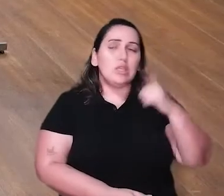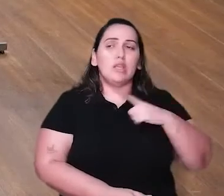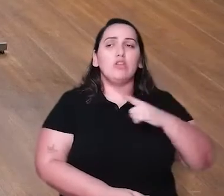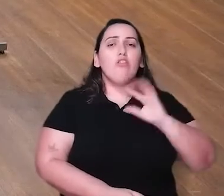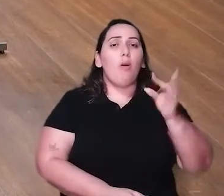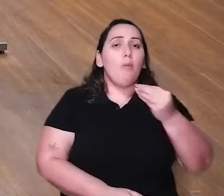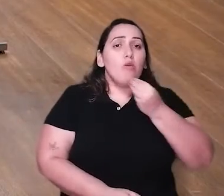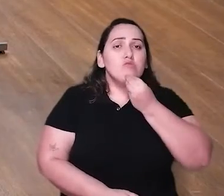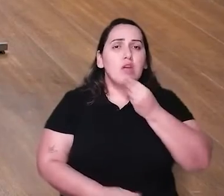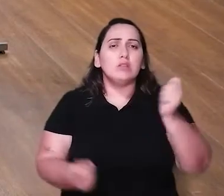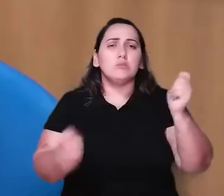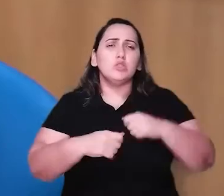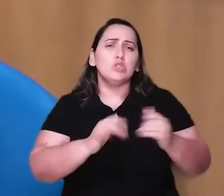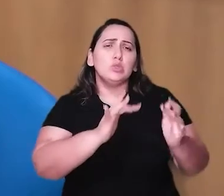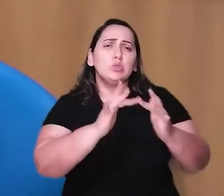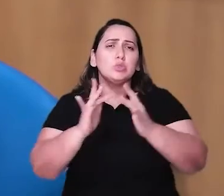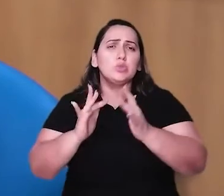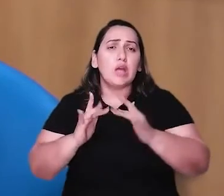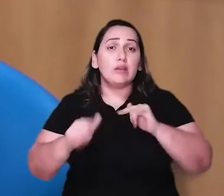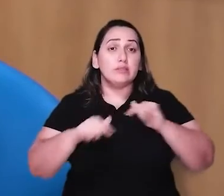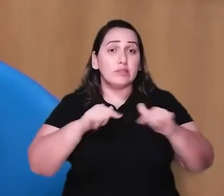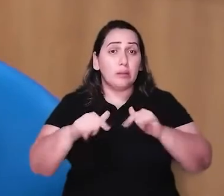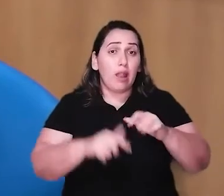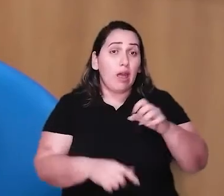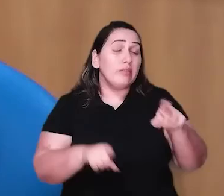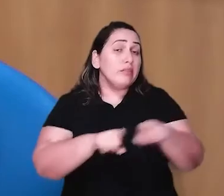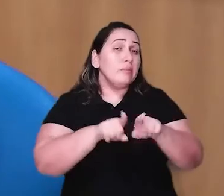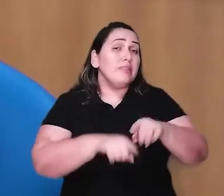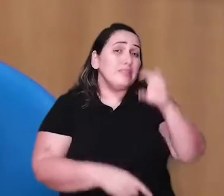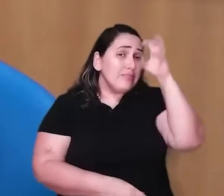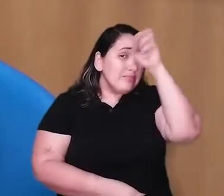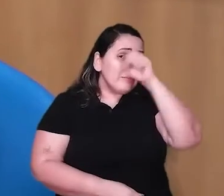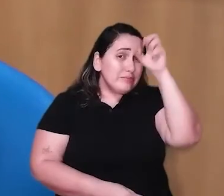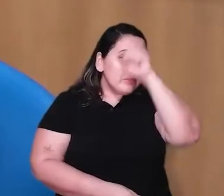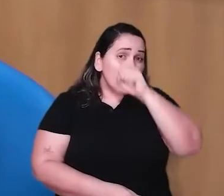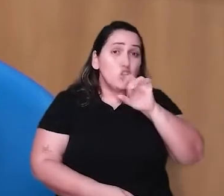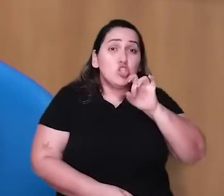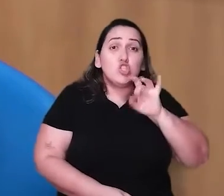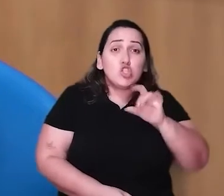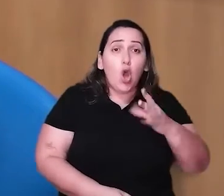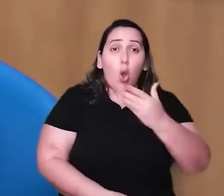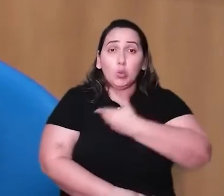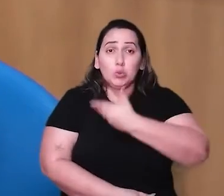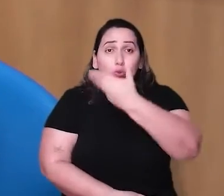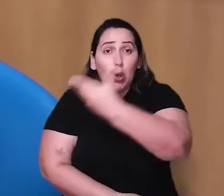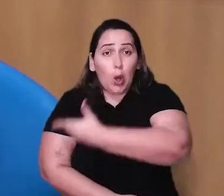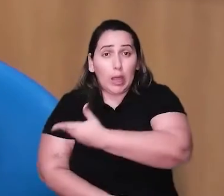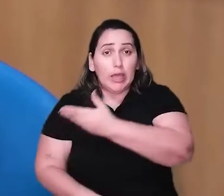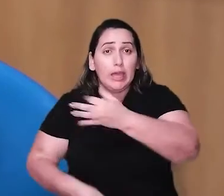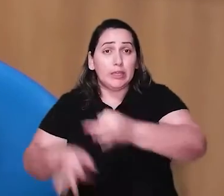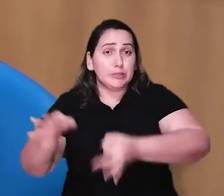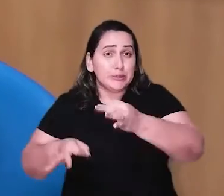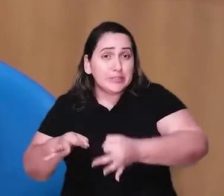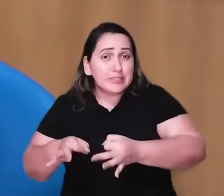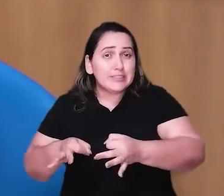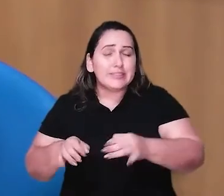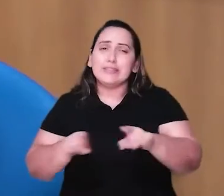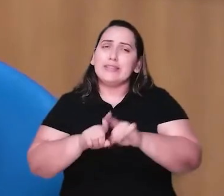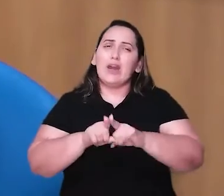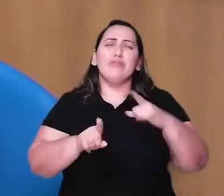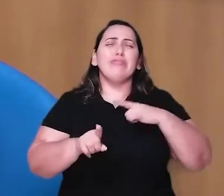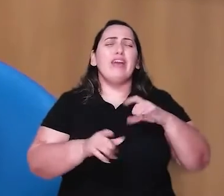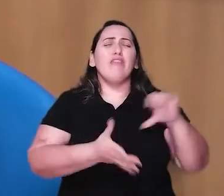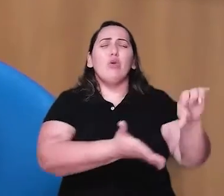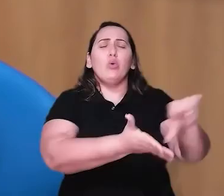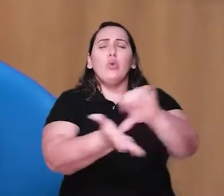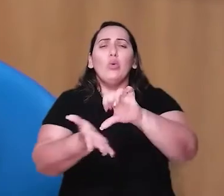sentimento? Eu saio daqui muito feliz, muito amadurecida Eu tive a oportunidade de conviver